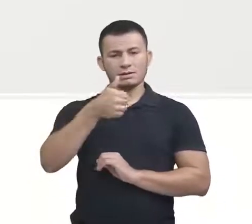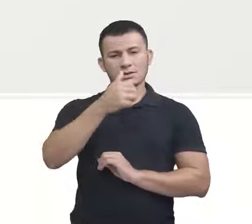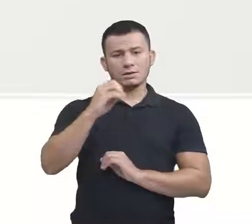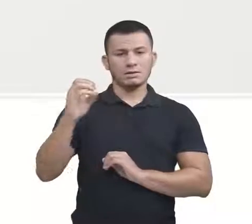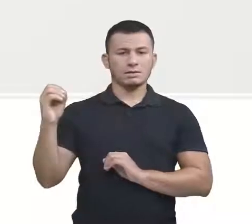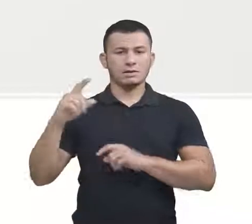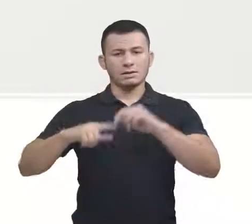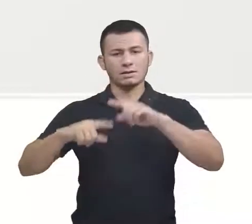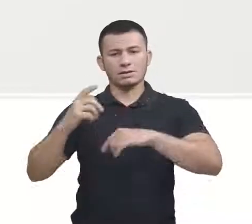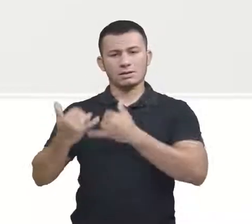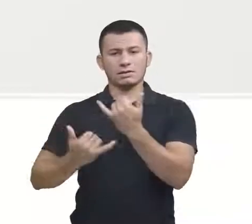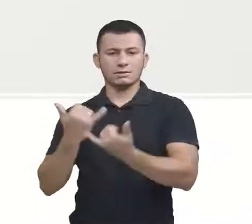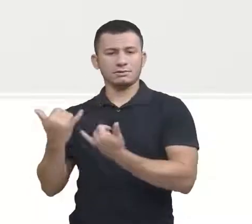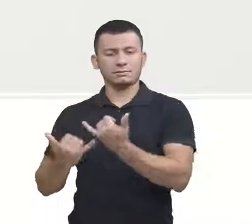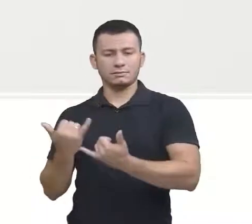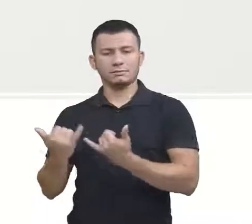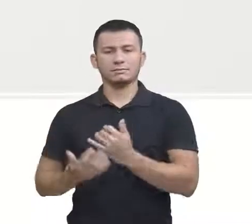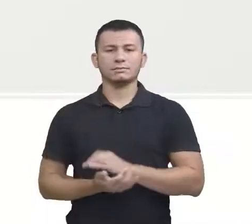brinquedos